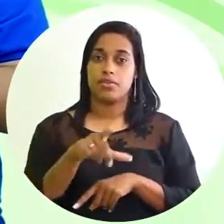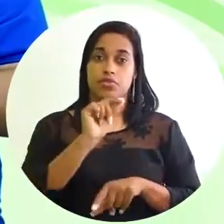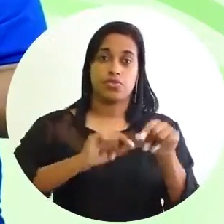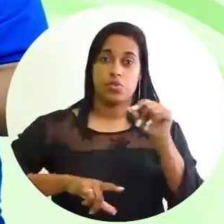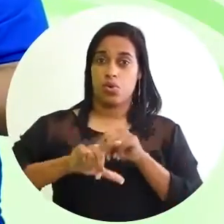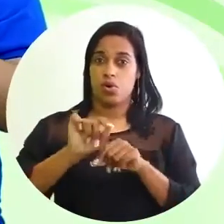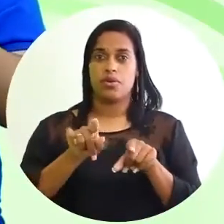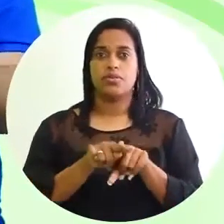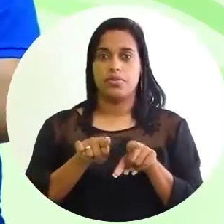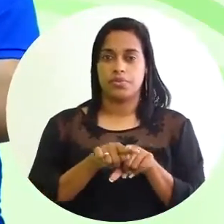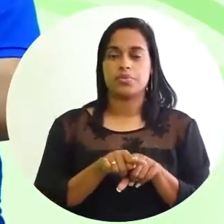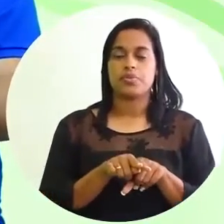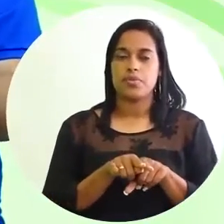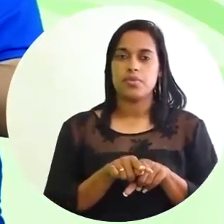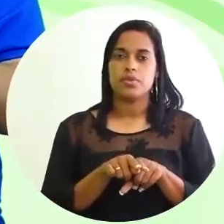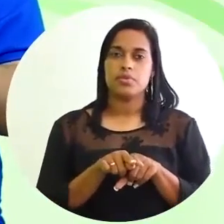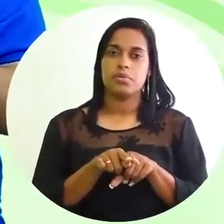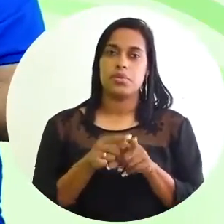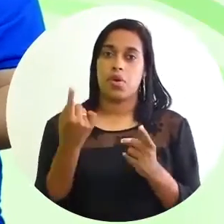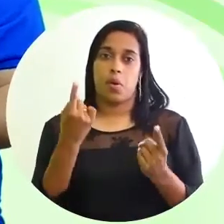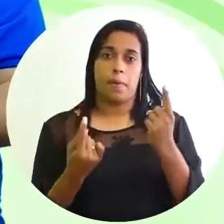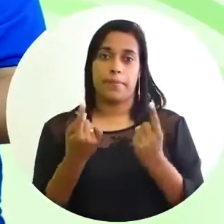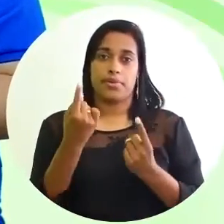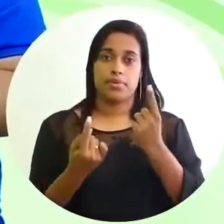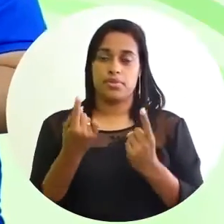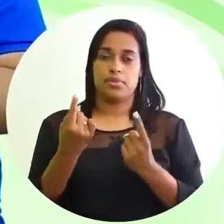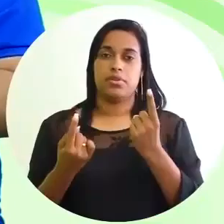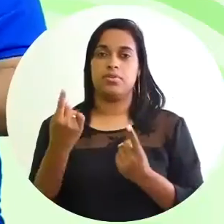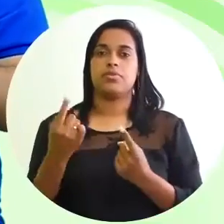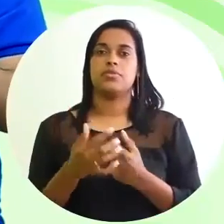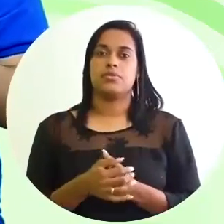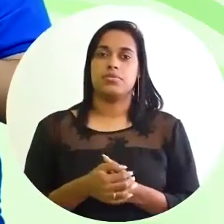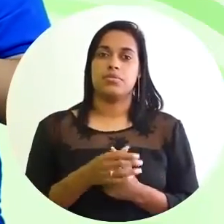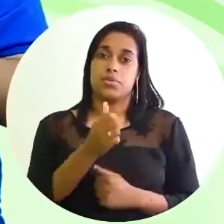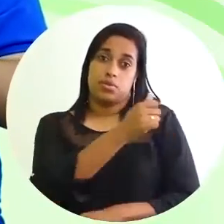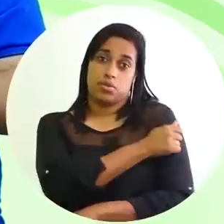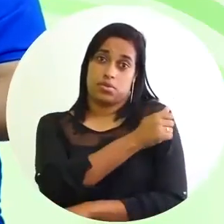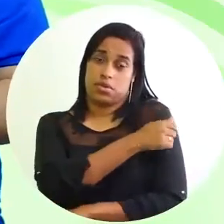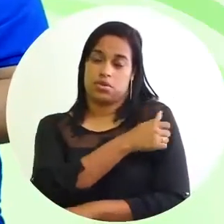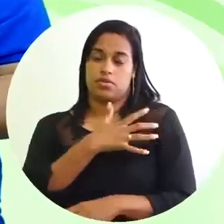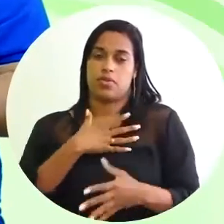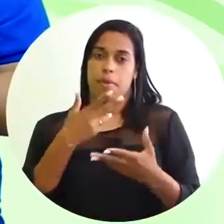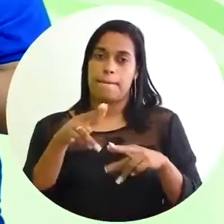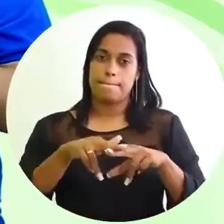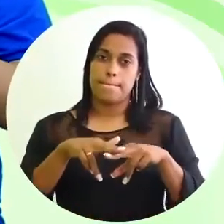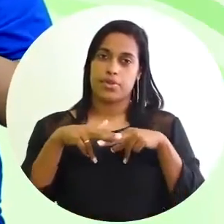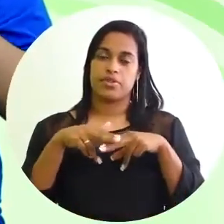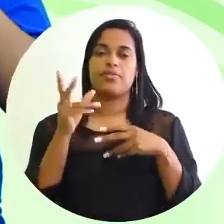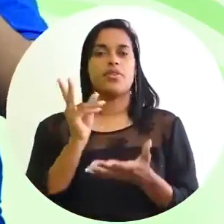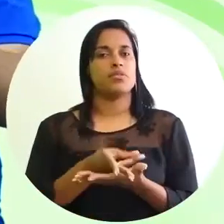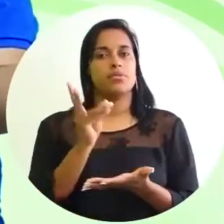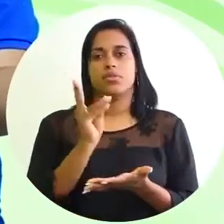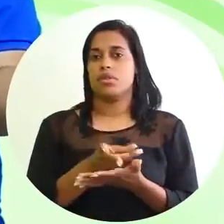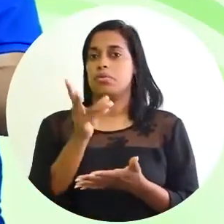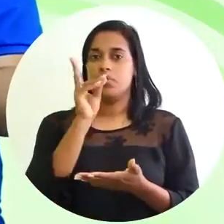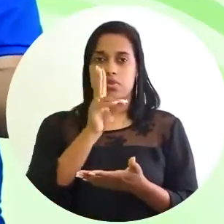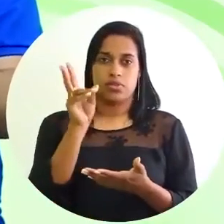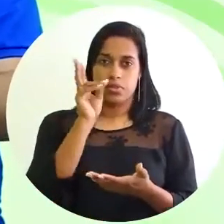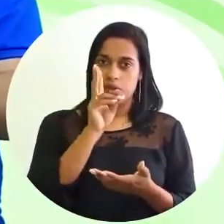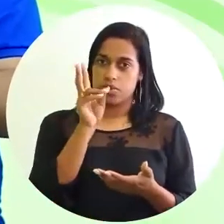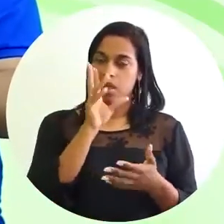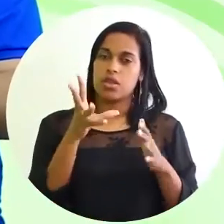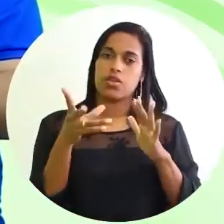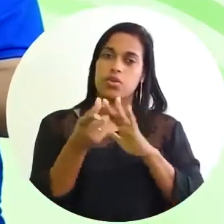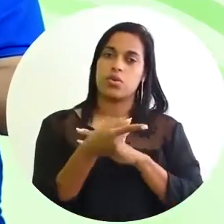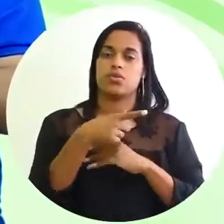mais um componente competitivo e os alunos ficaram bastante motivados. Então a gente gera uma história, tem